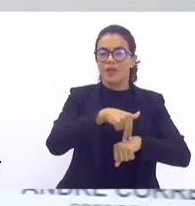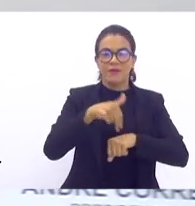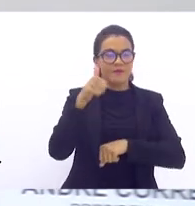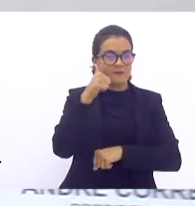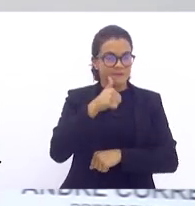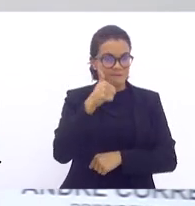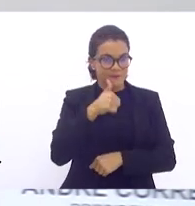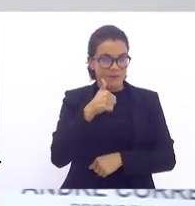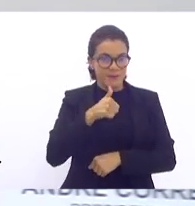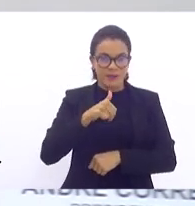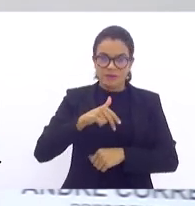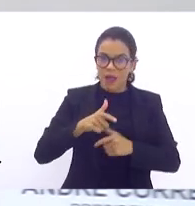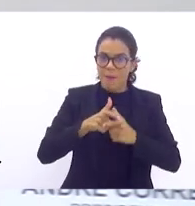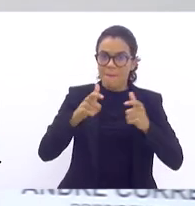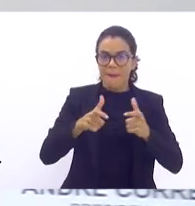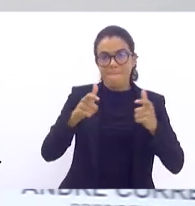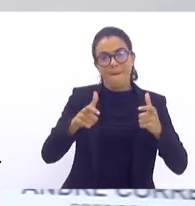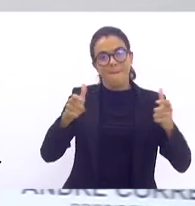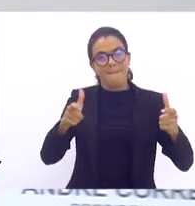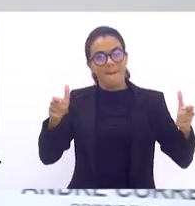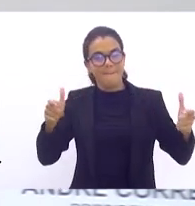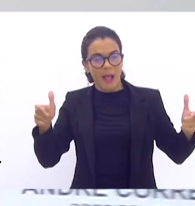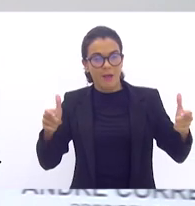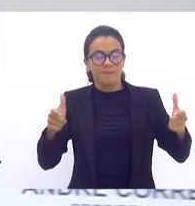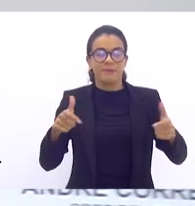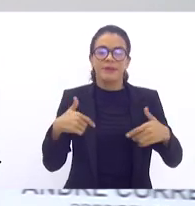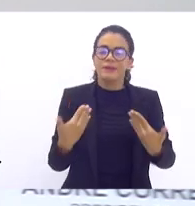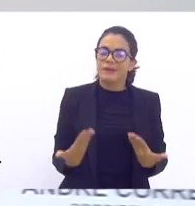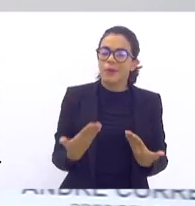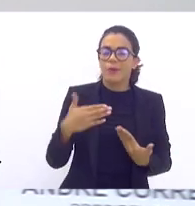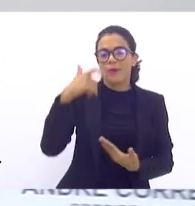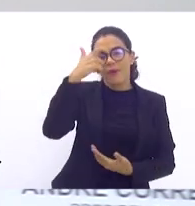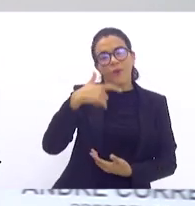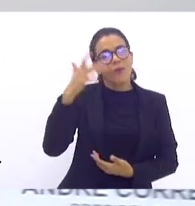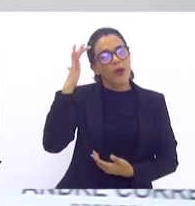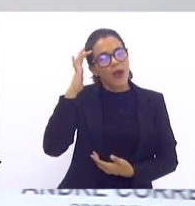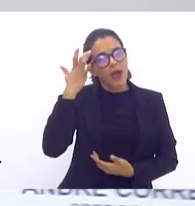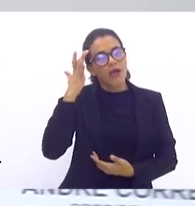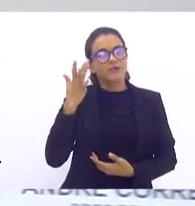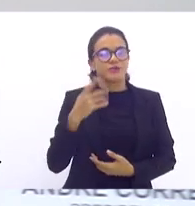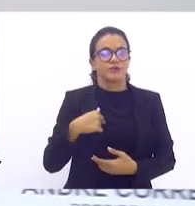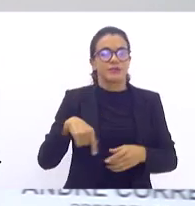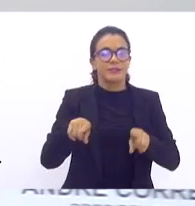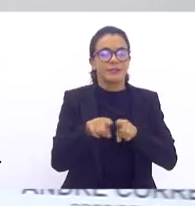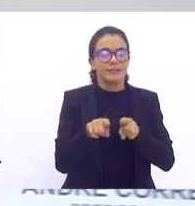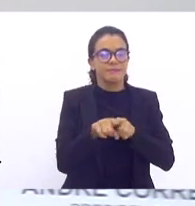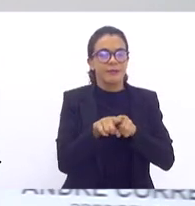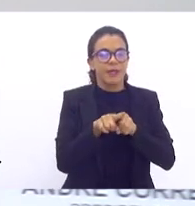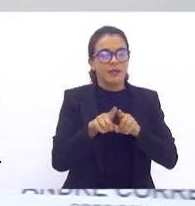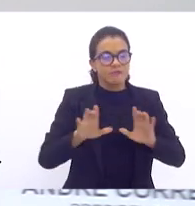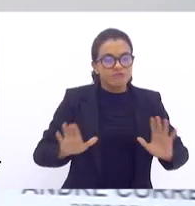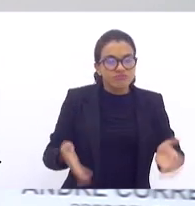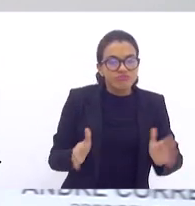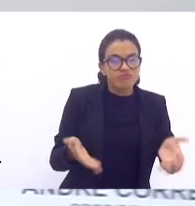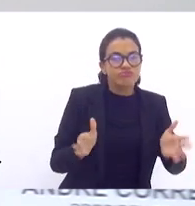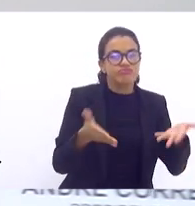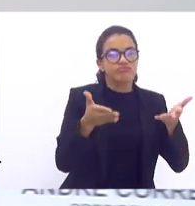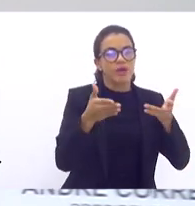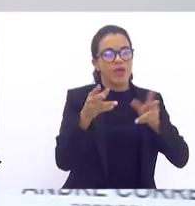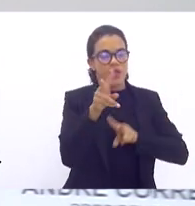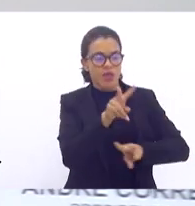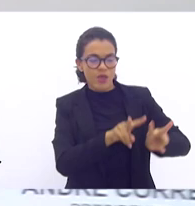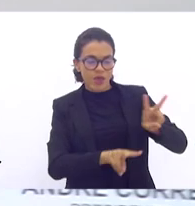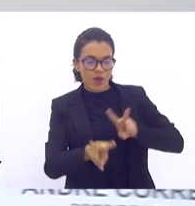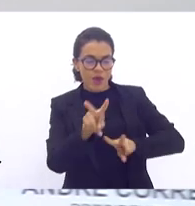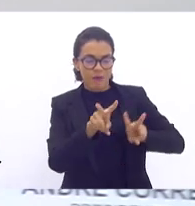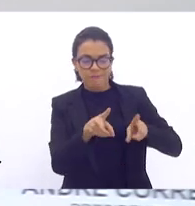se consolida então eu acho que observar e estimular esse tipo de